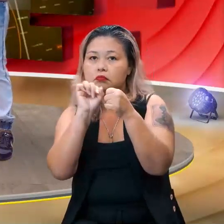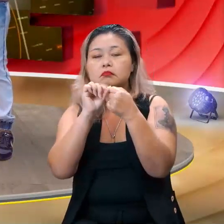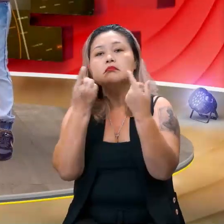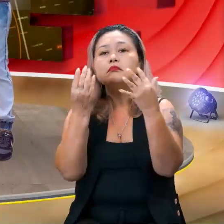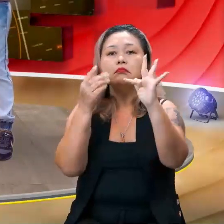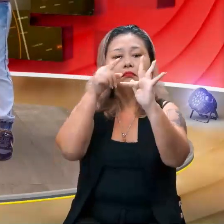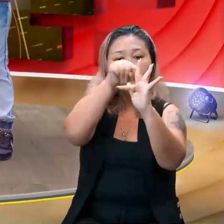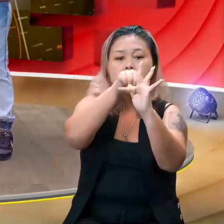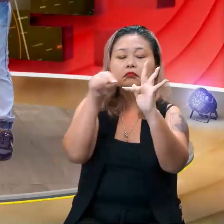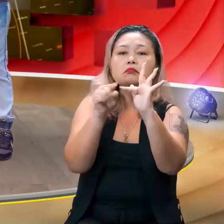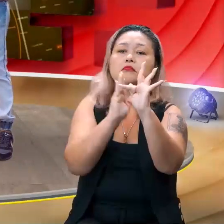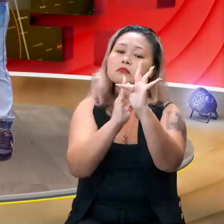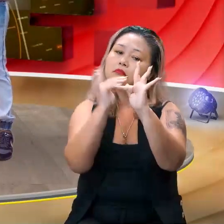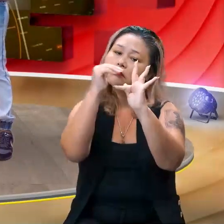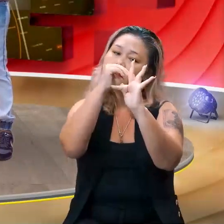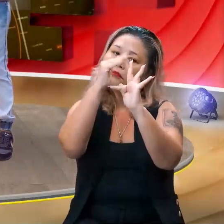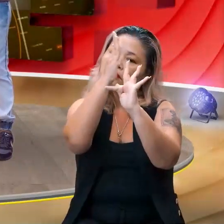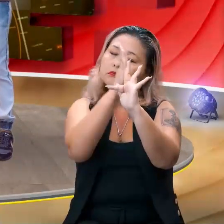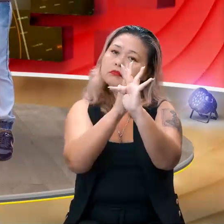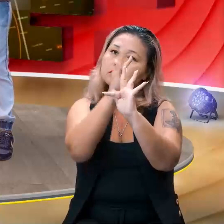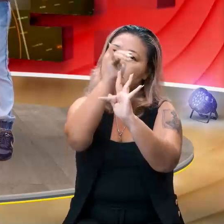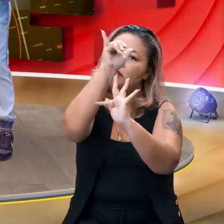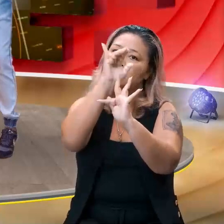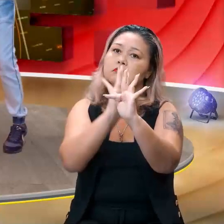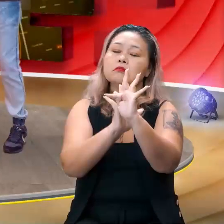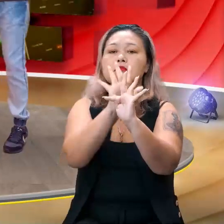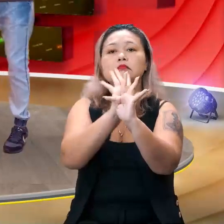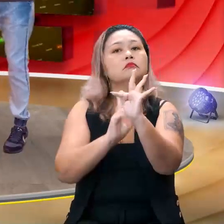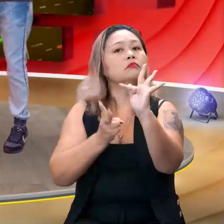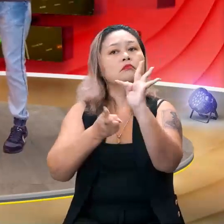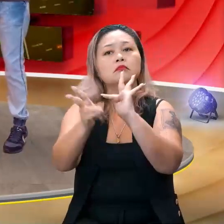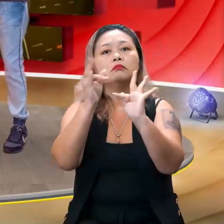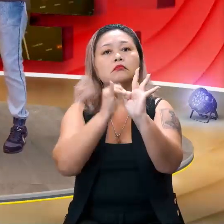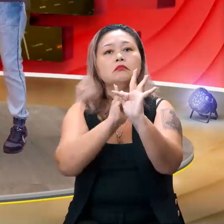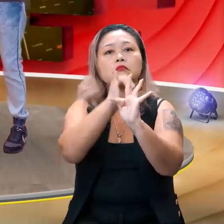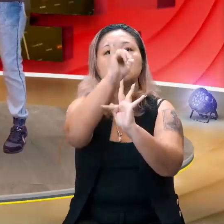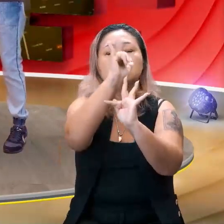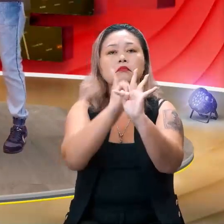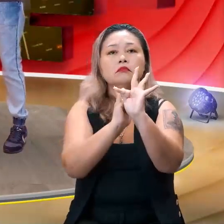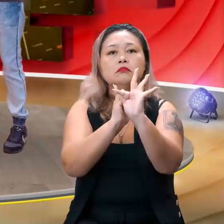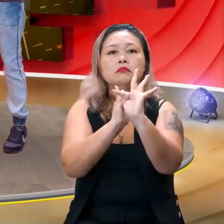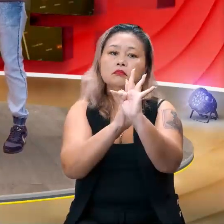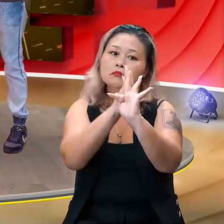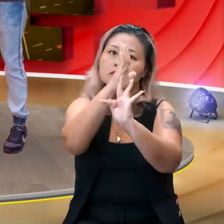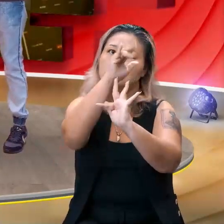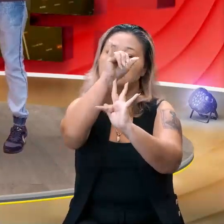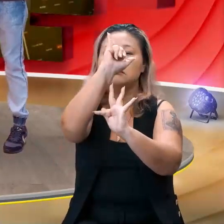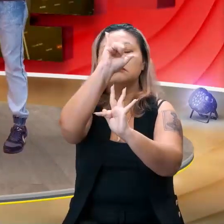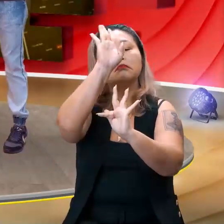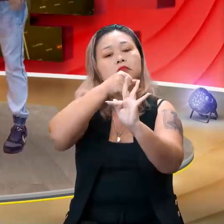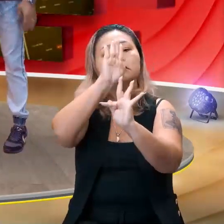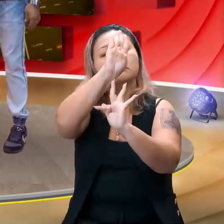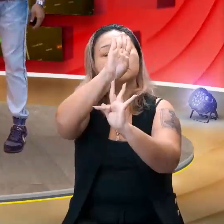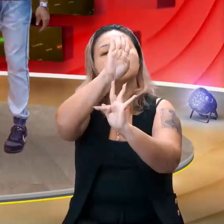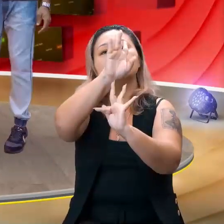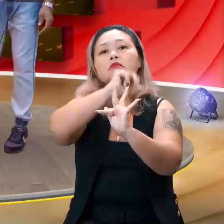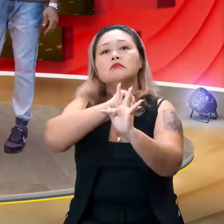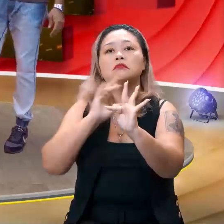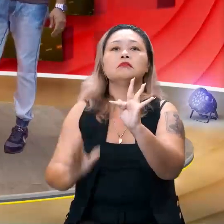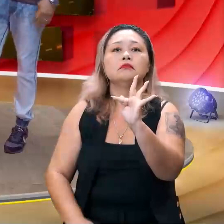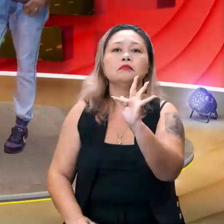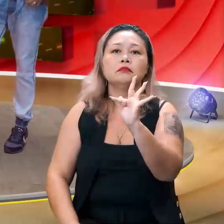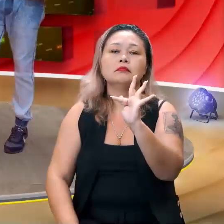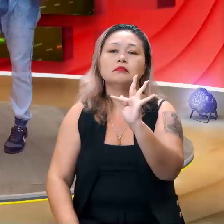interseção. É o ponto que toca no eixo aqui, sempre, sempre. Tocou o eixo Y, é o B, é né? O B, é o sempre. Termo independente lá, olha